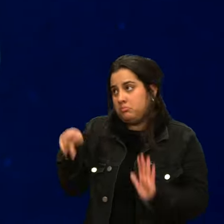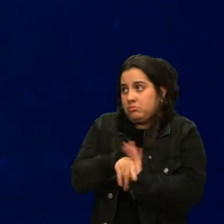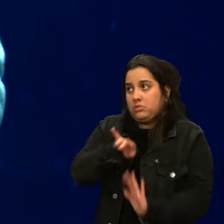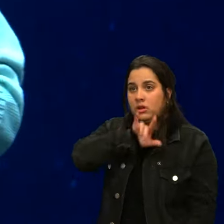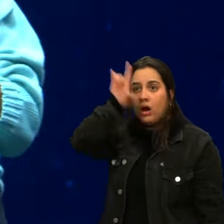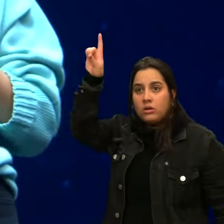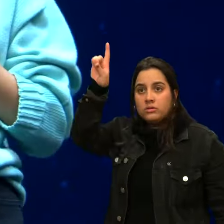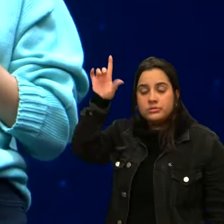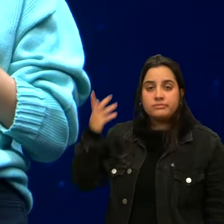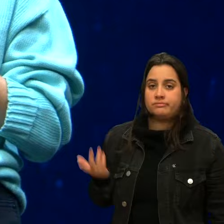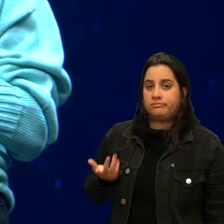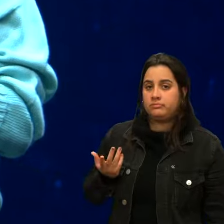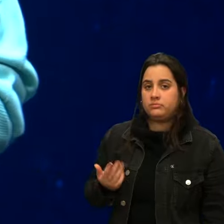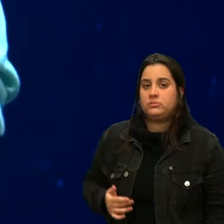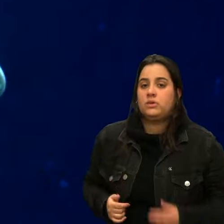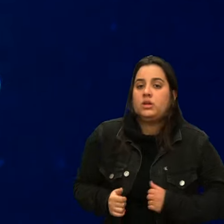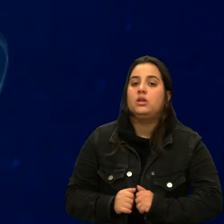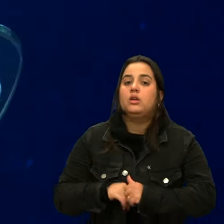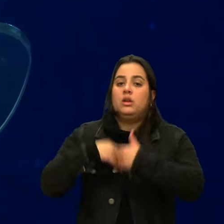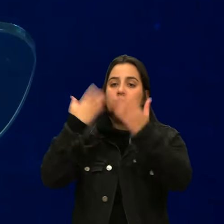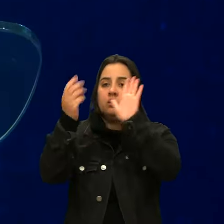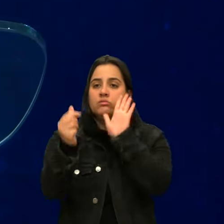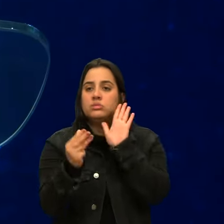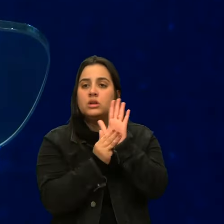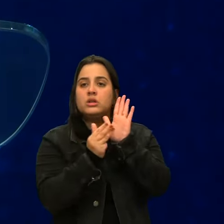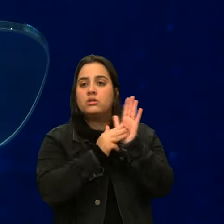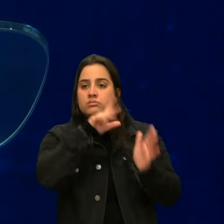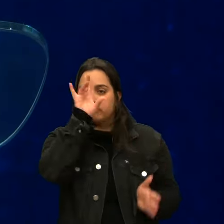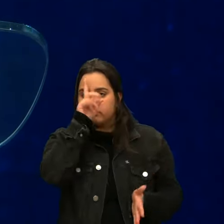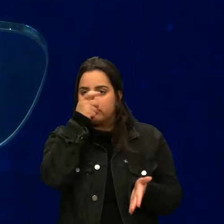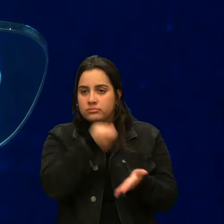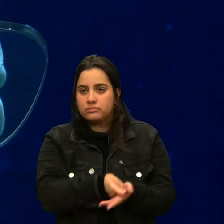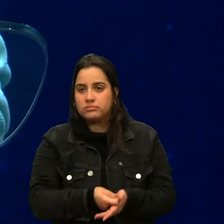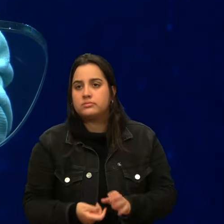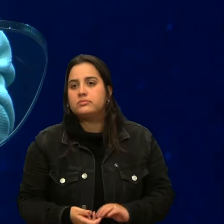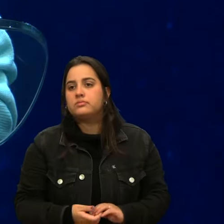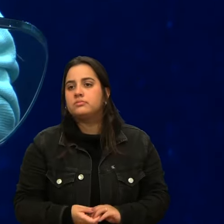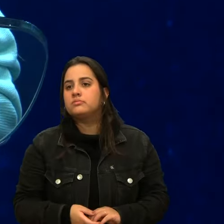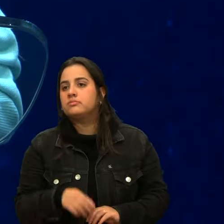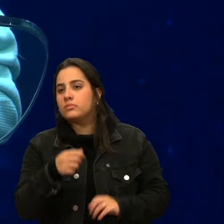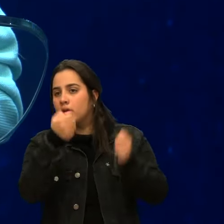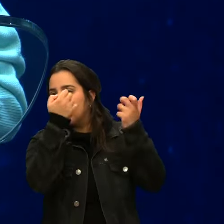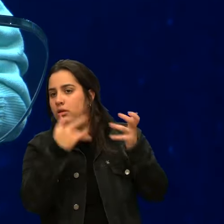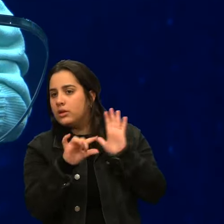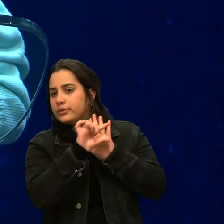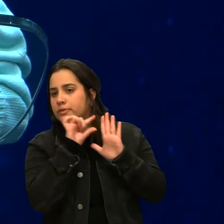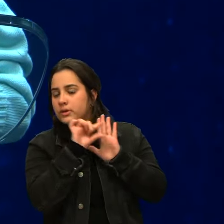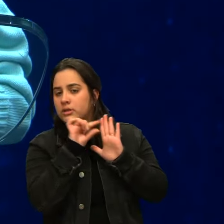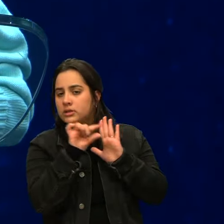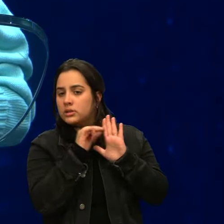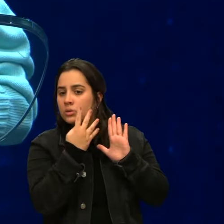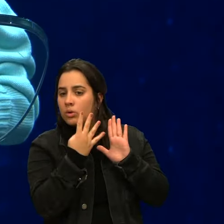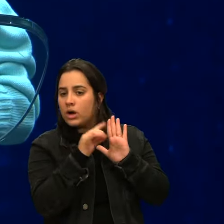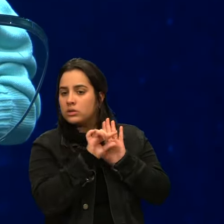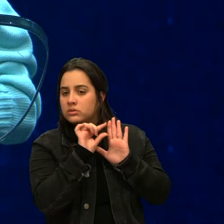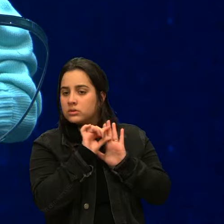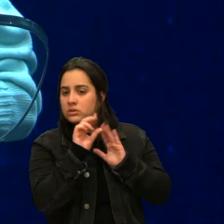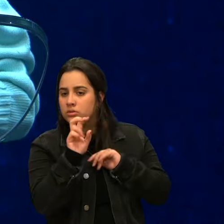isso, Daniel toma uma decisão. Fala ali no versículo 4 e